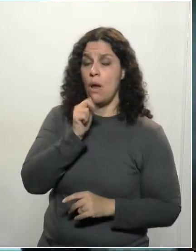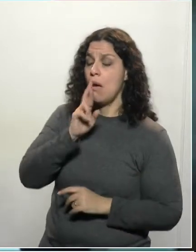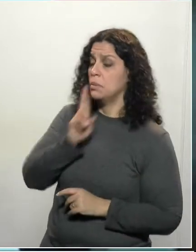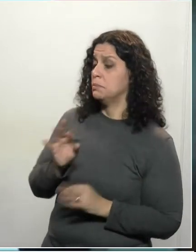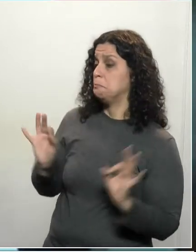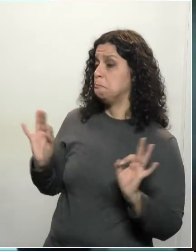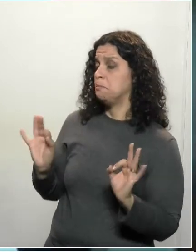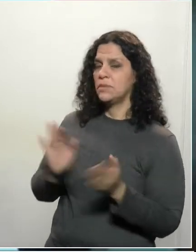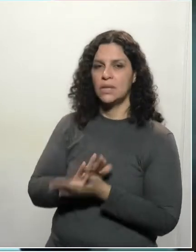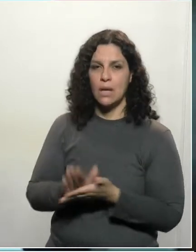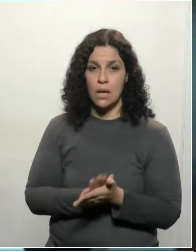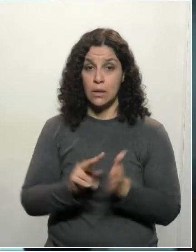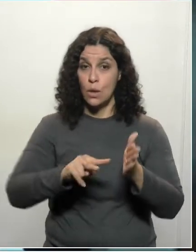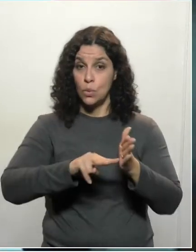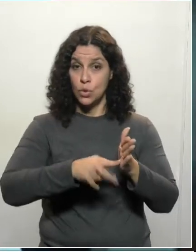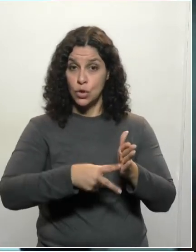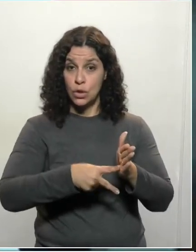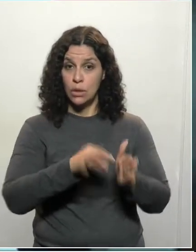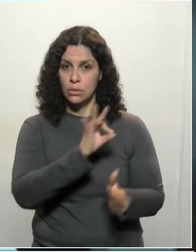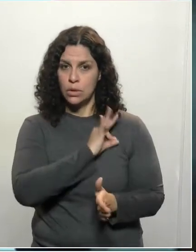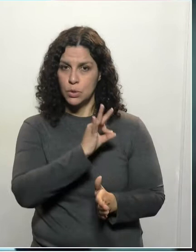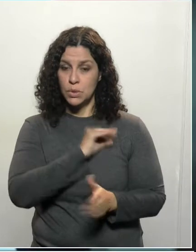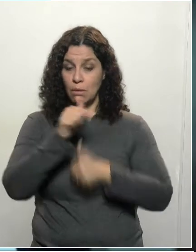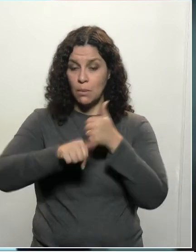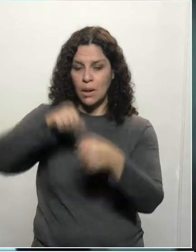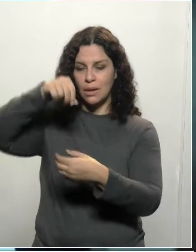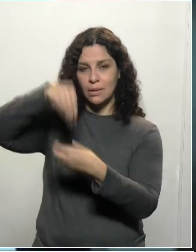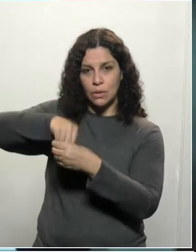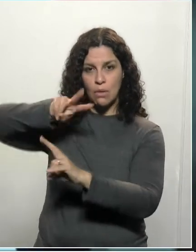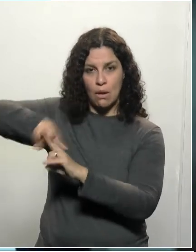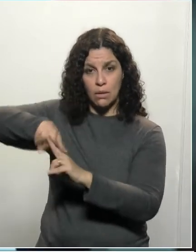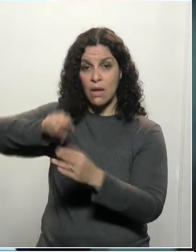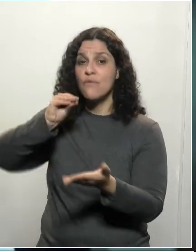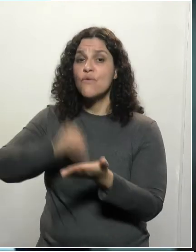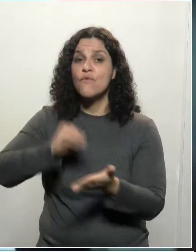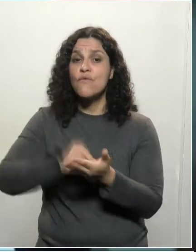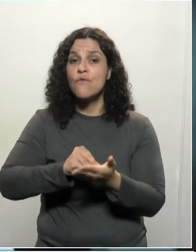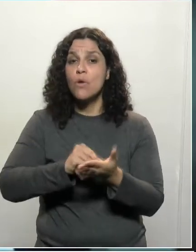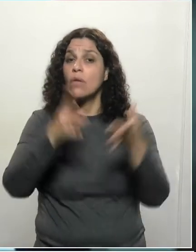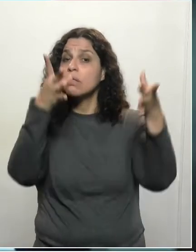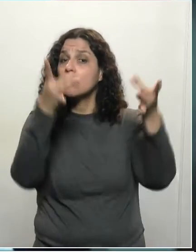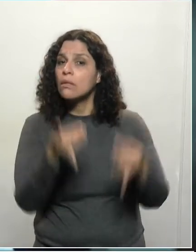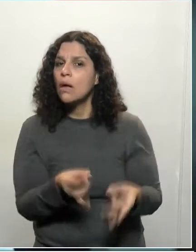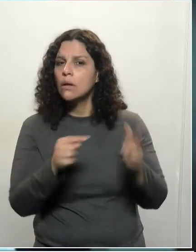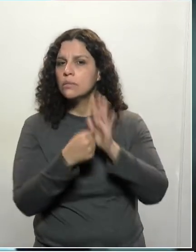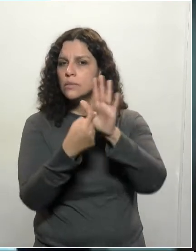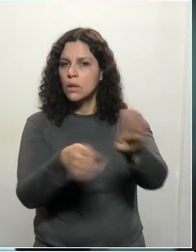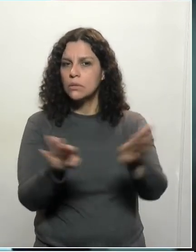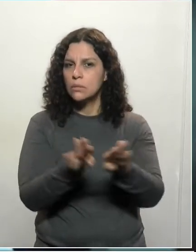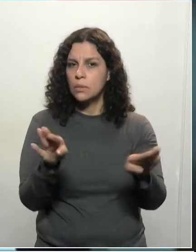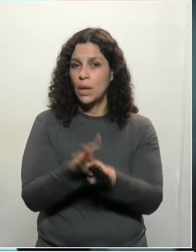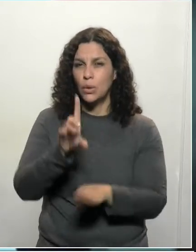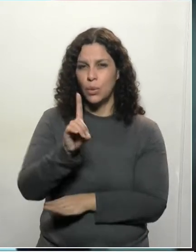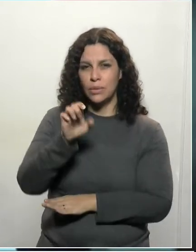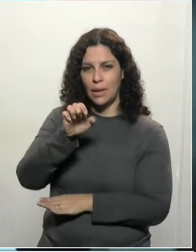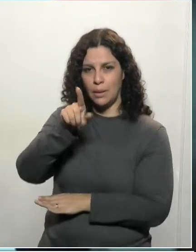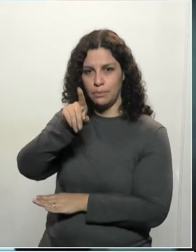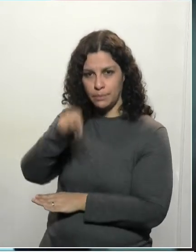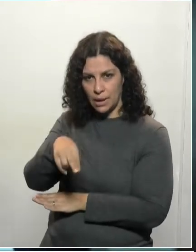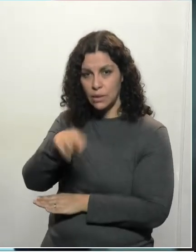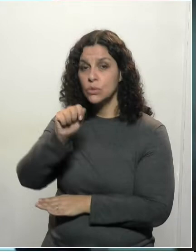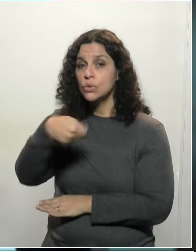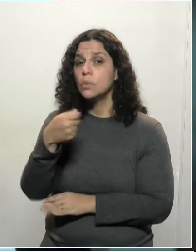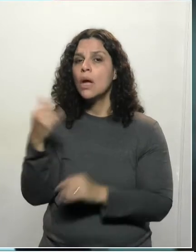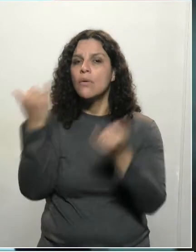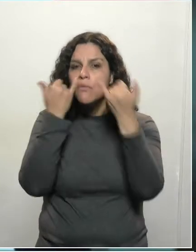SINDA, Sindicato dos Policiais Penais do Paraná, disse que falta transparência no DEPEN, no trato das informações